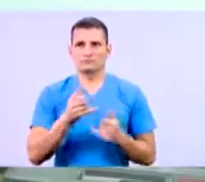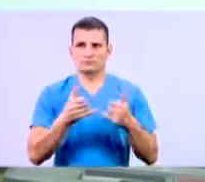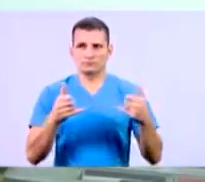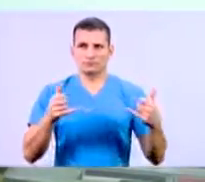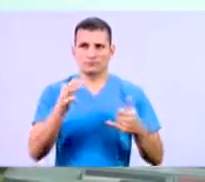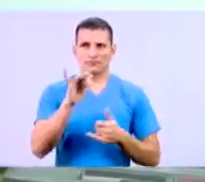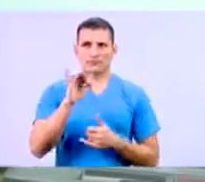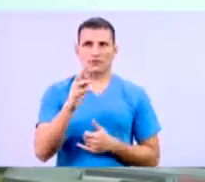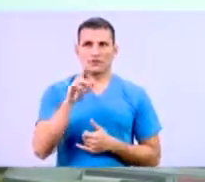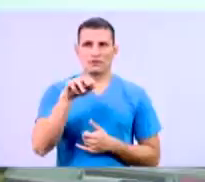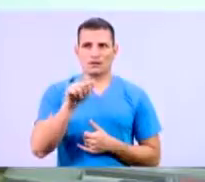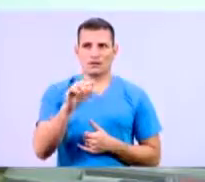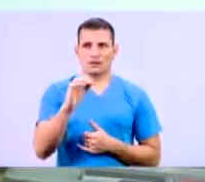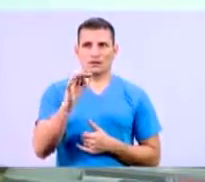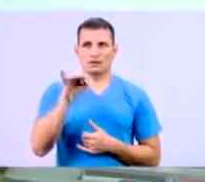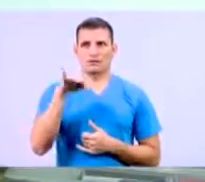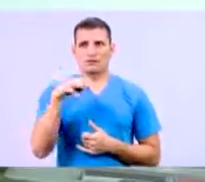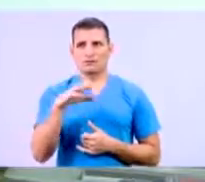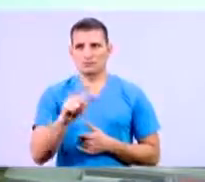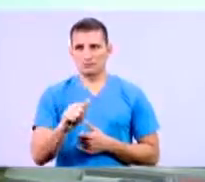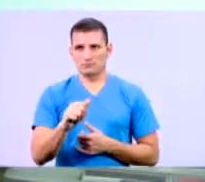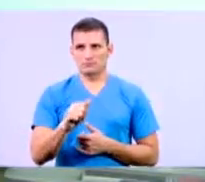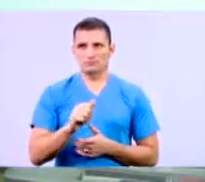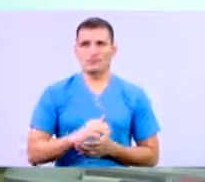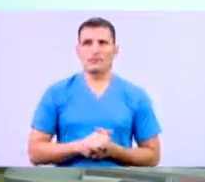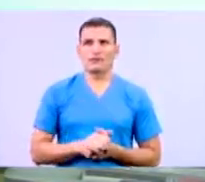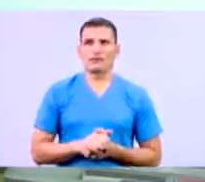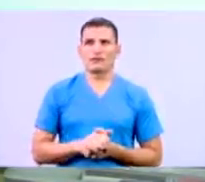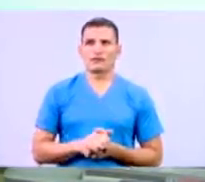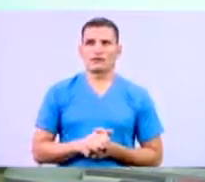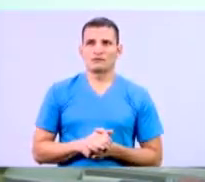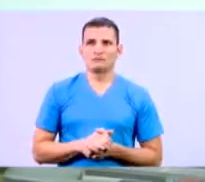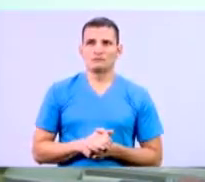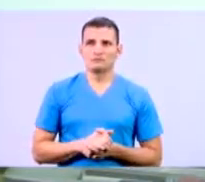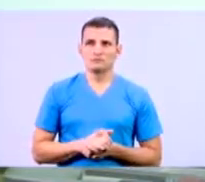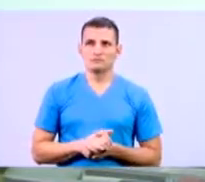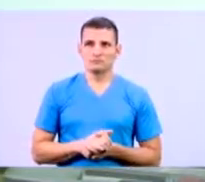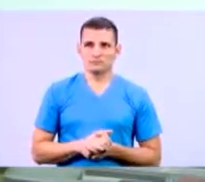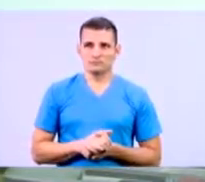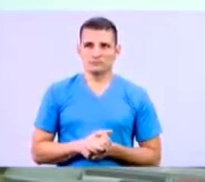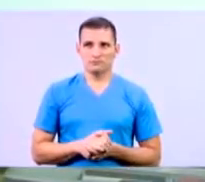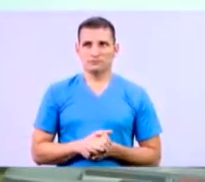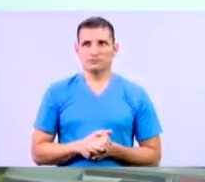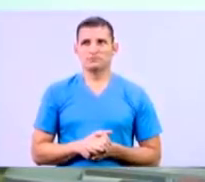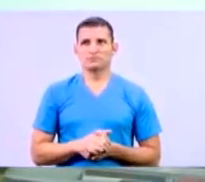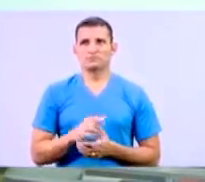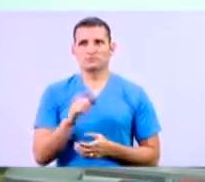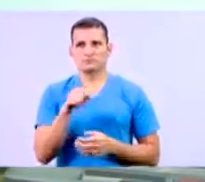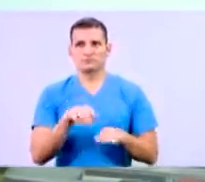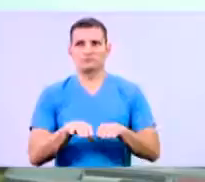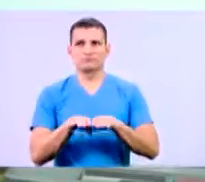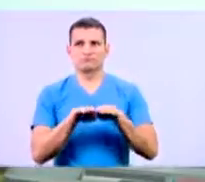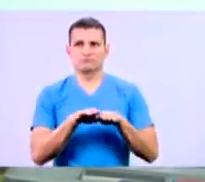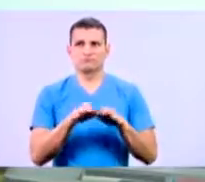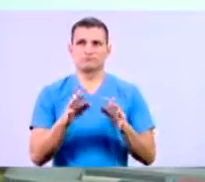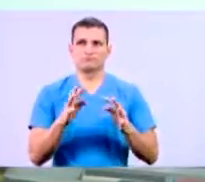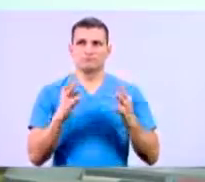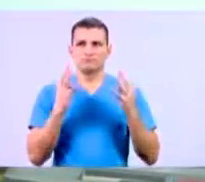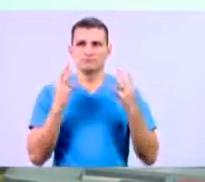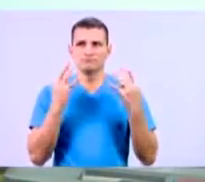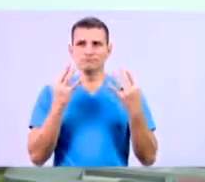ótica, correto? Seja multimodo ou monomodo, enfim. Mas é um padrão que precisa chamar atenção,